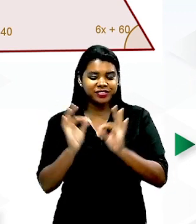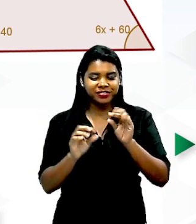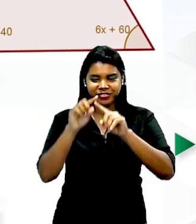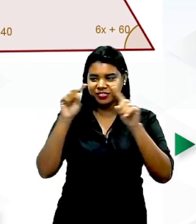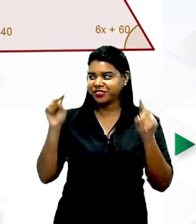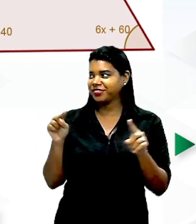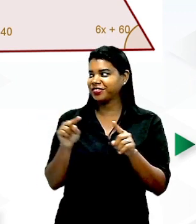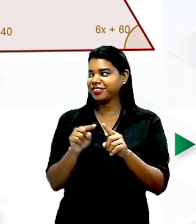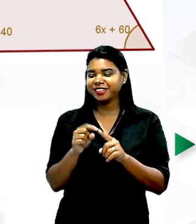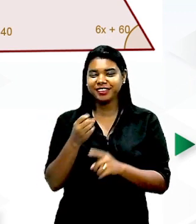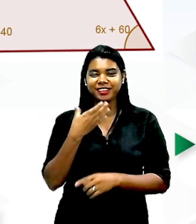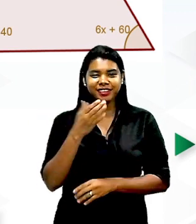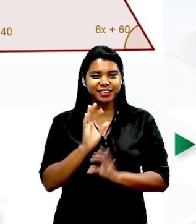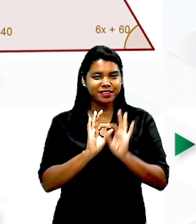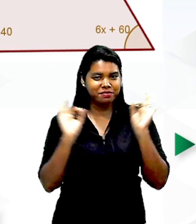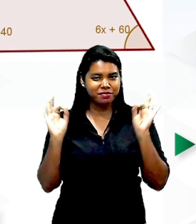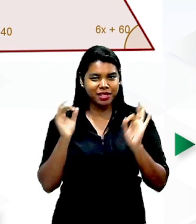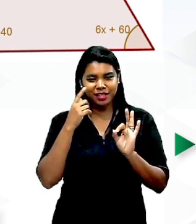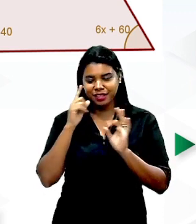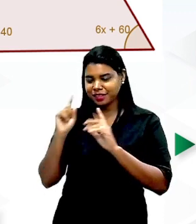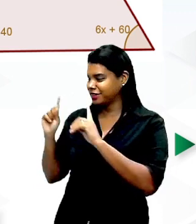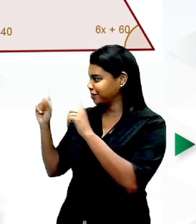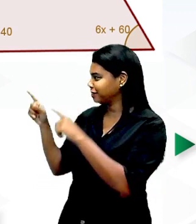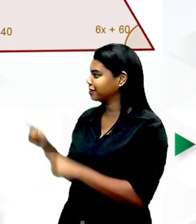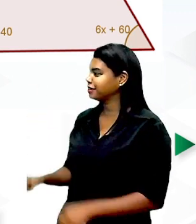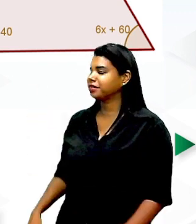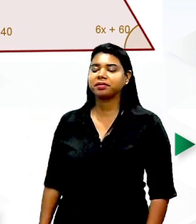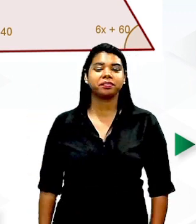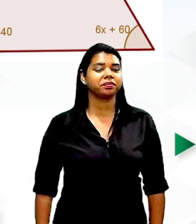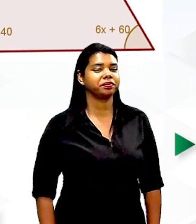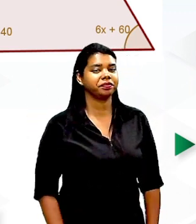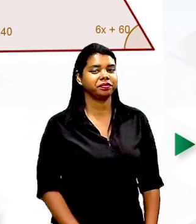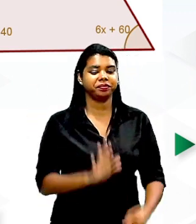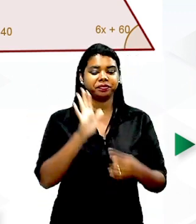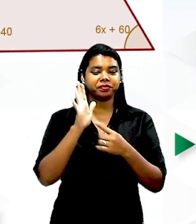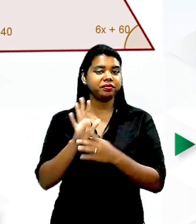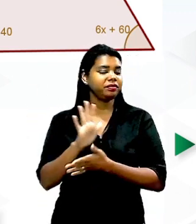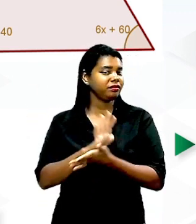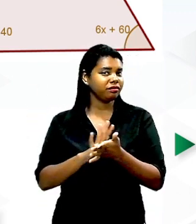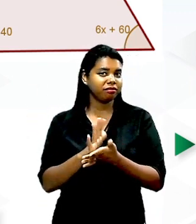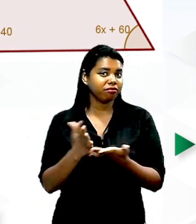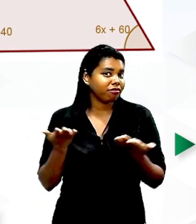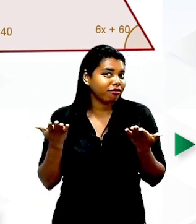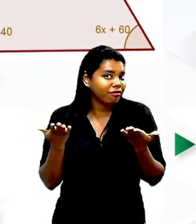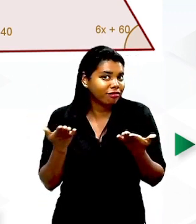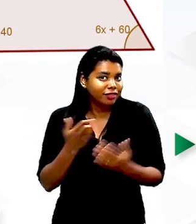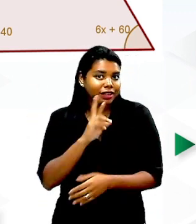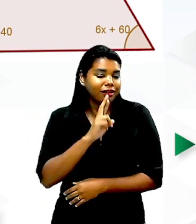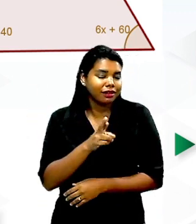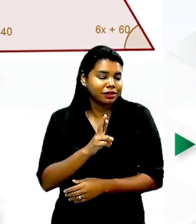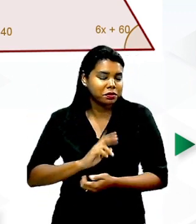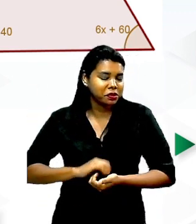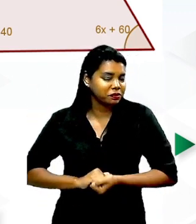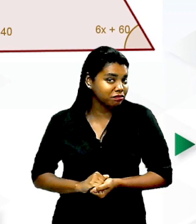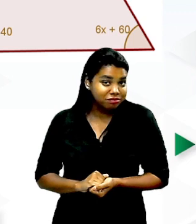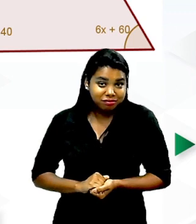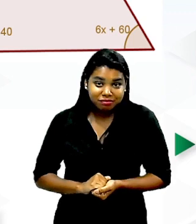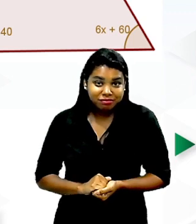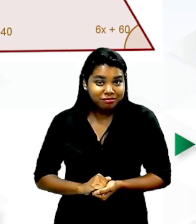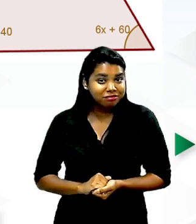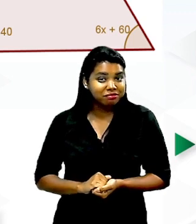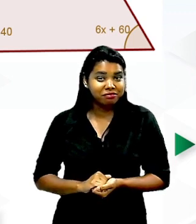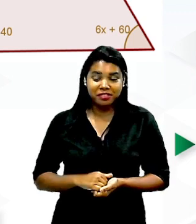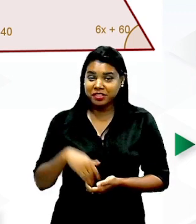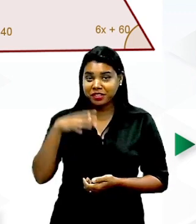que massa! Viu aí? A figura tem nada a ver com a resposta que a gente